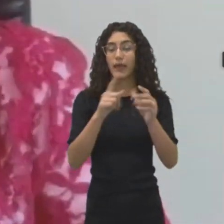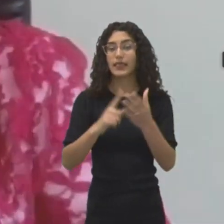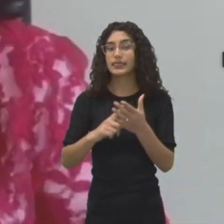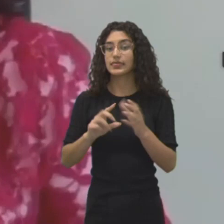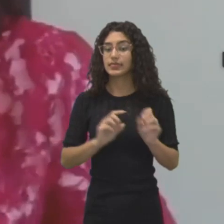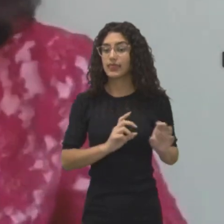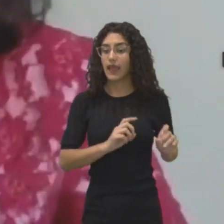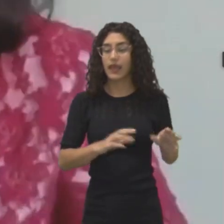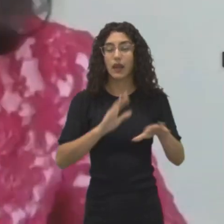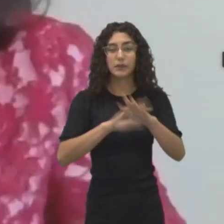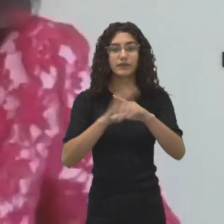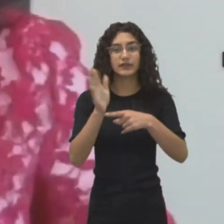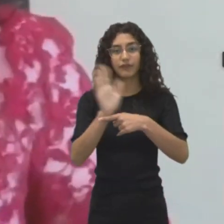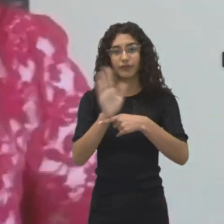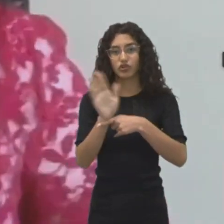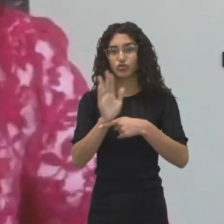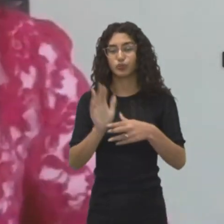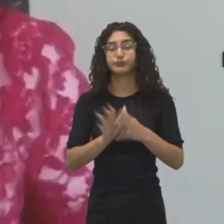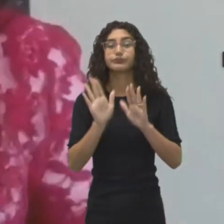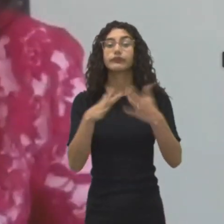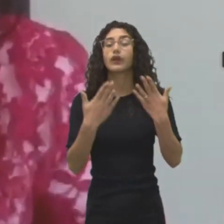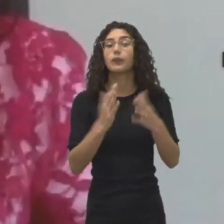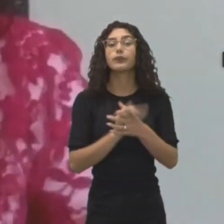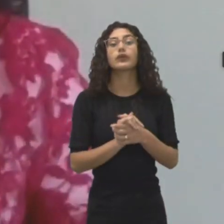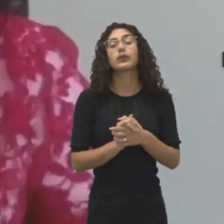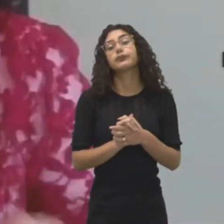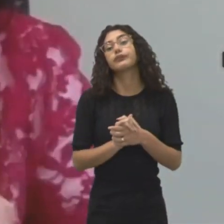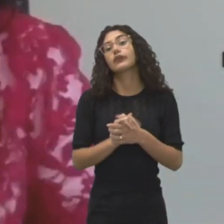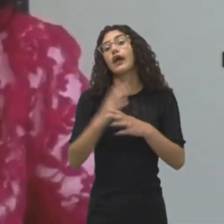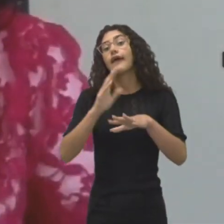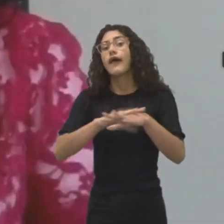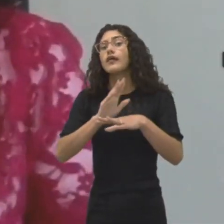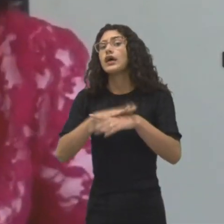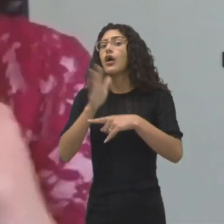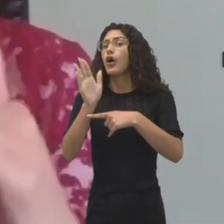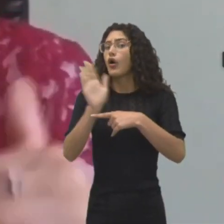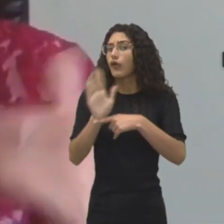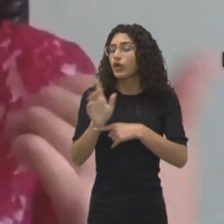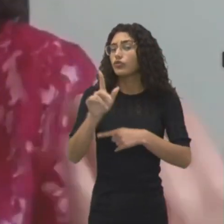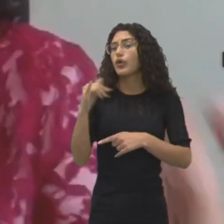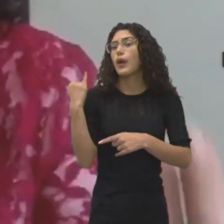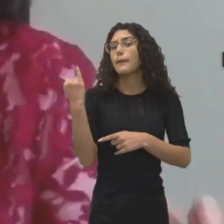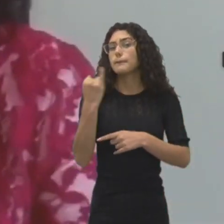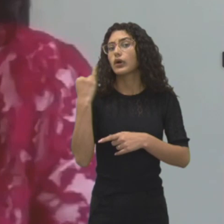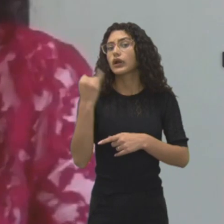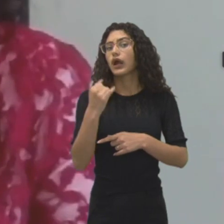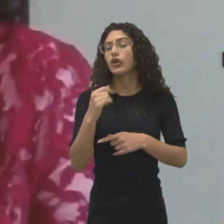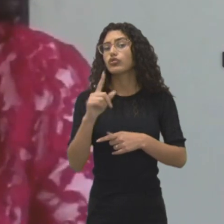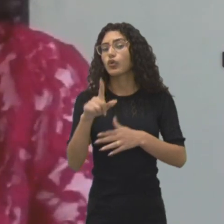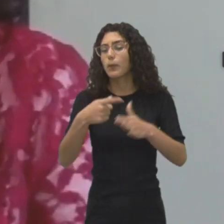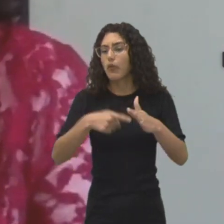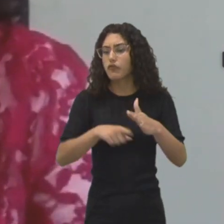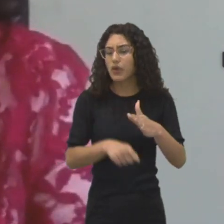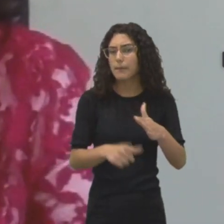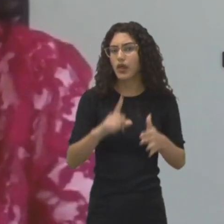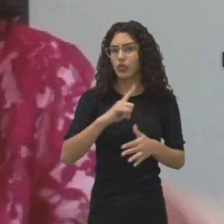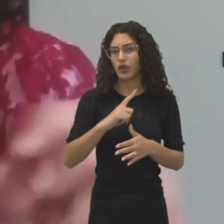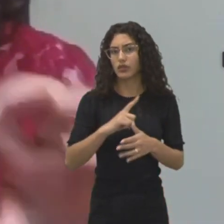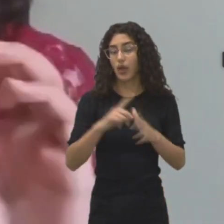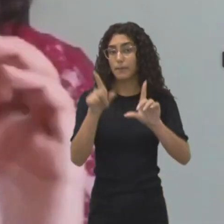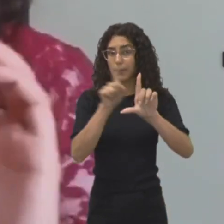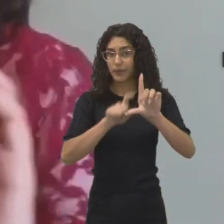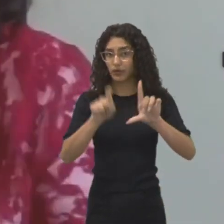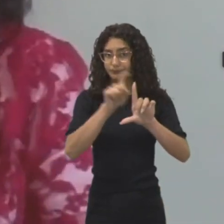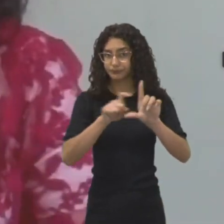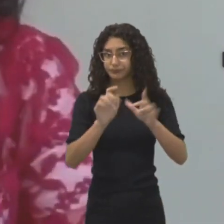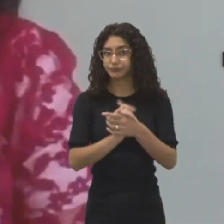de vídeo, né? Então, assim, pessoal, a produção de um vídeo, ela é importante no aprofundamento das narrativas digitais. Então,